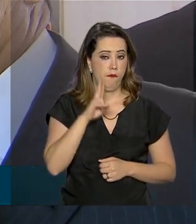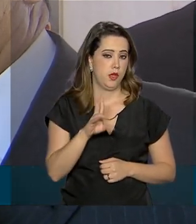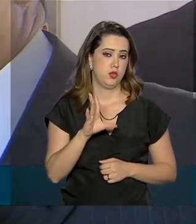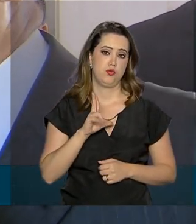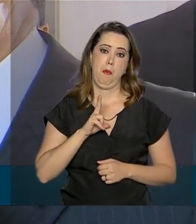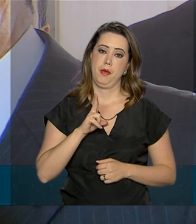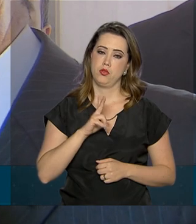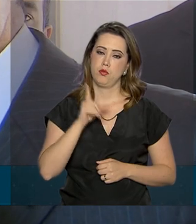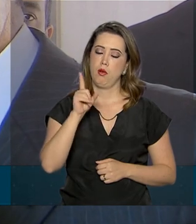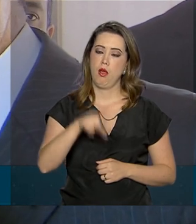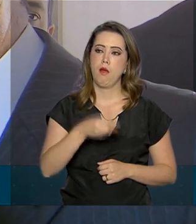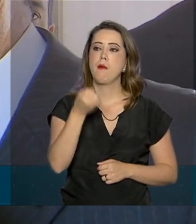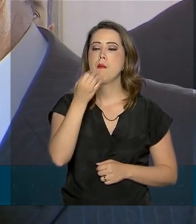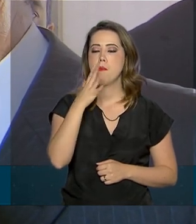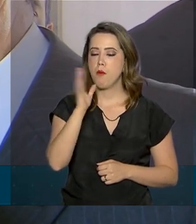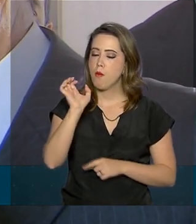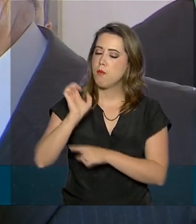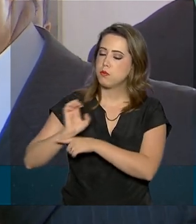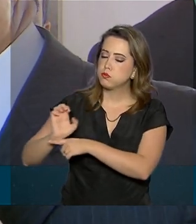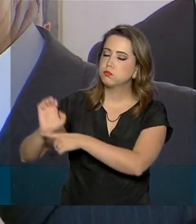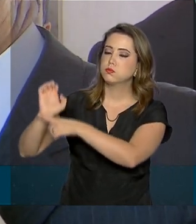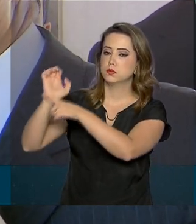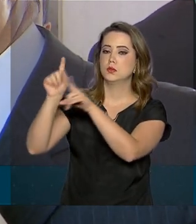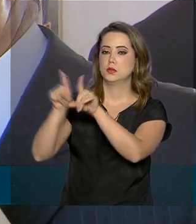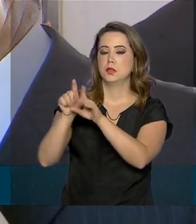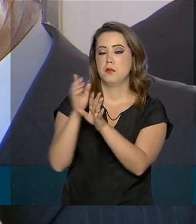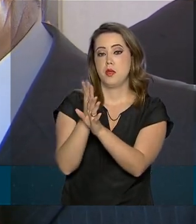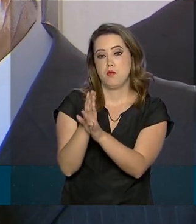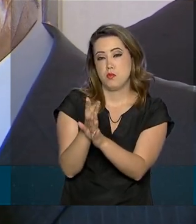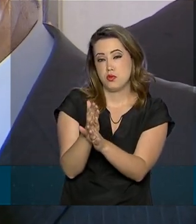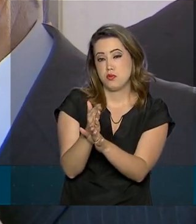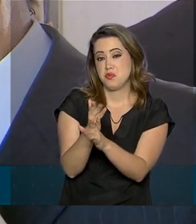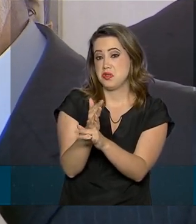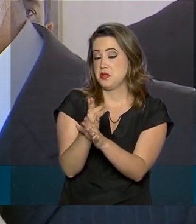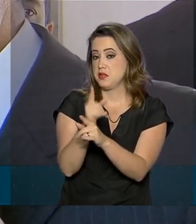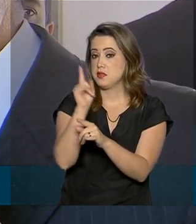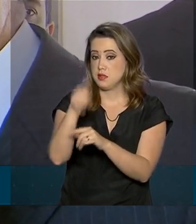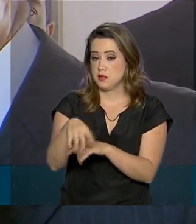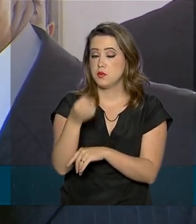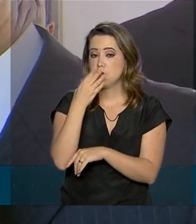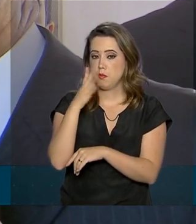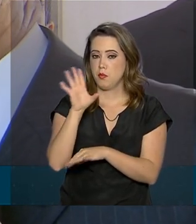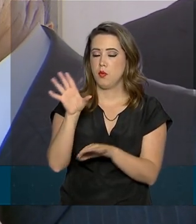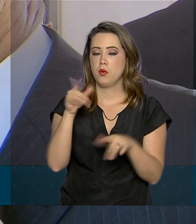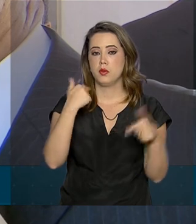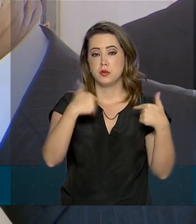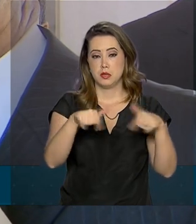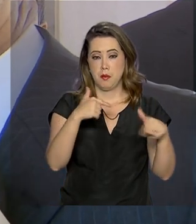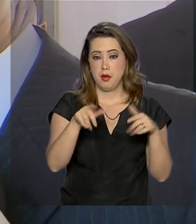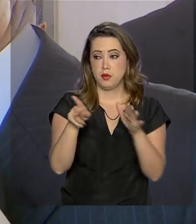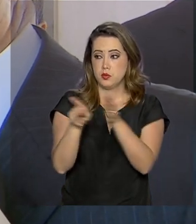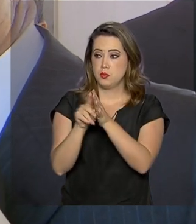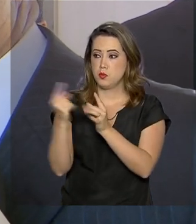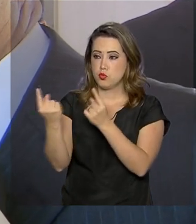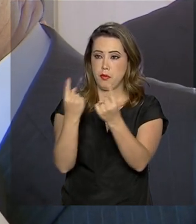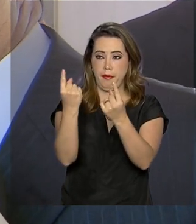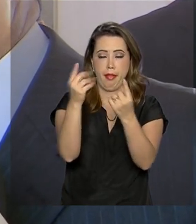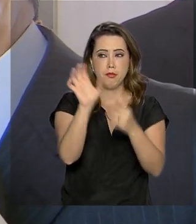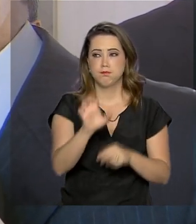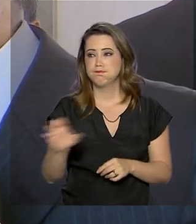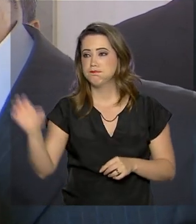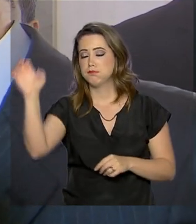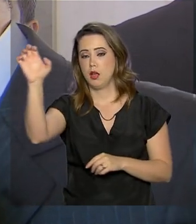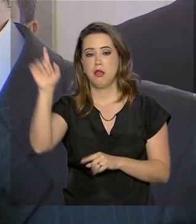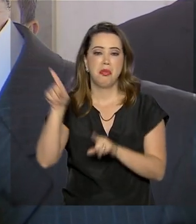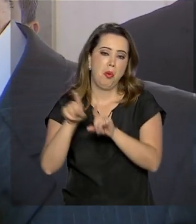seria bom para estados e municípios que os funcionários deles estivessem incluídos na na reforma da previdência é